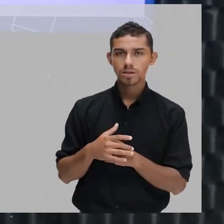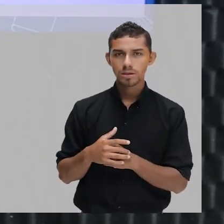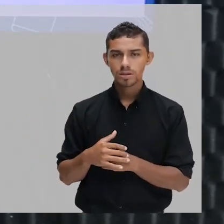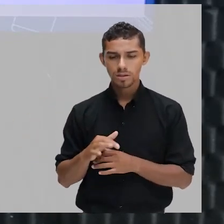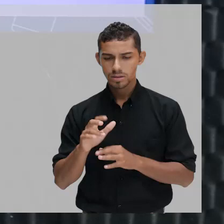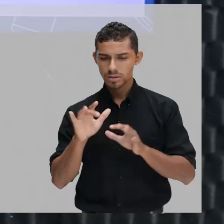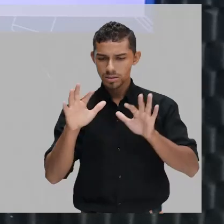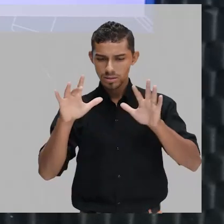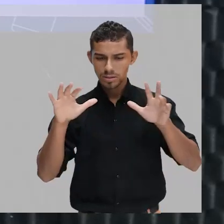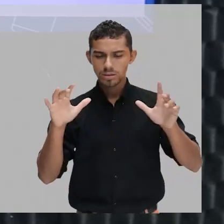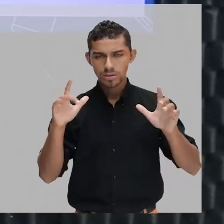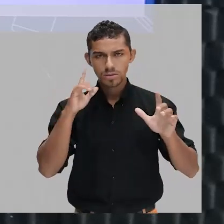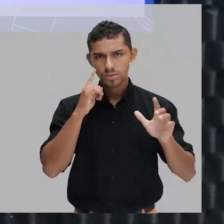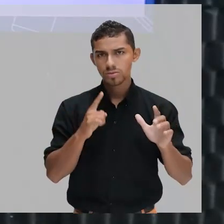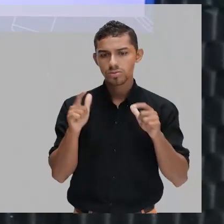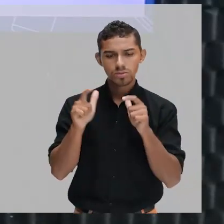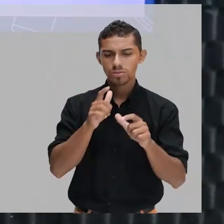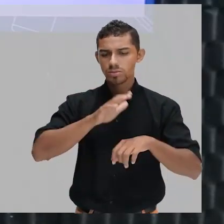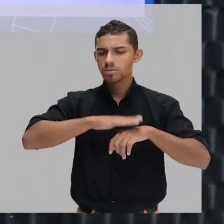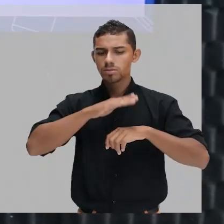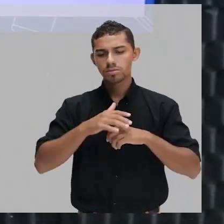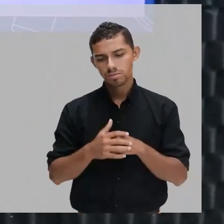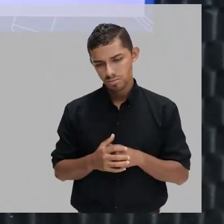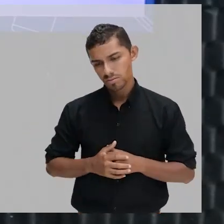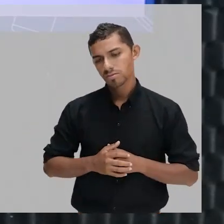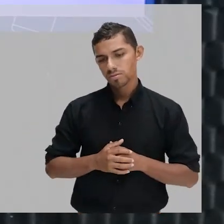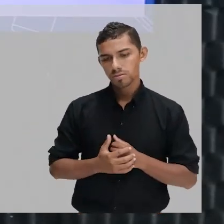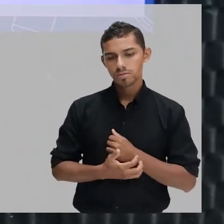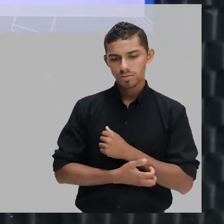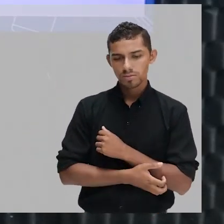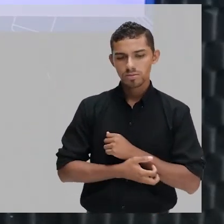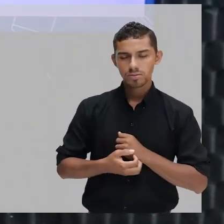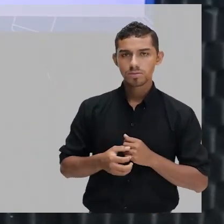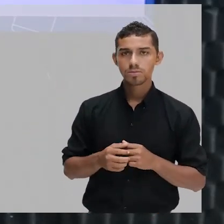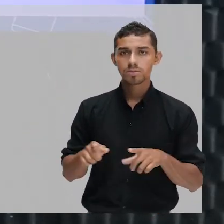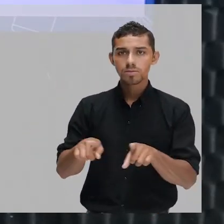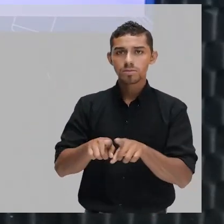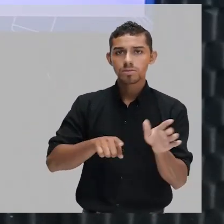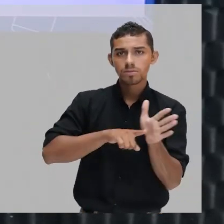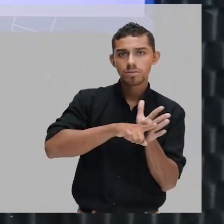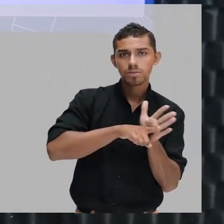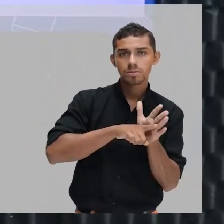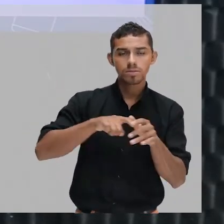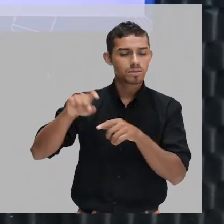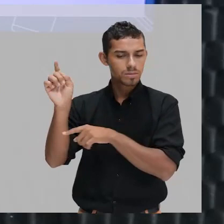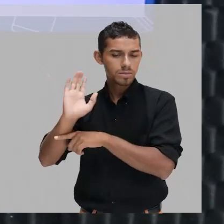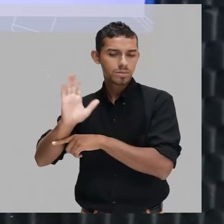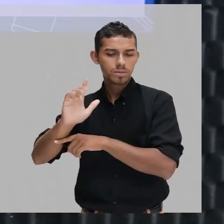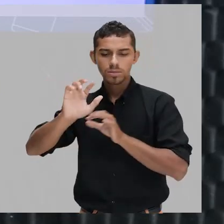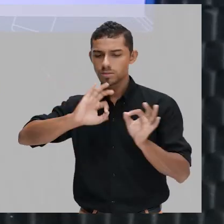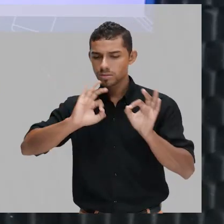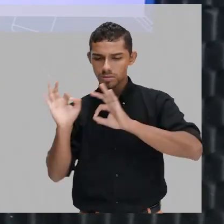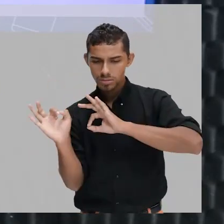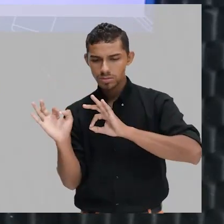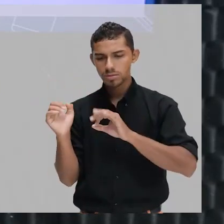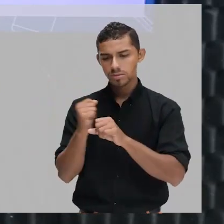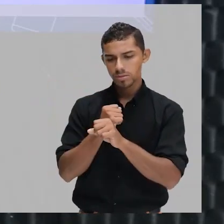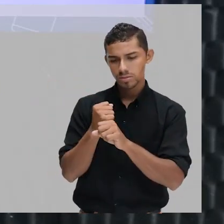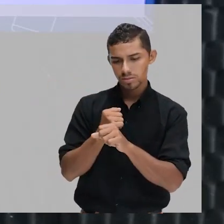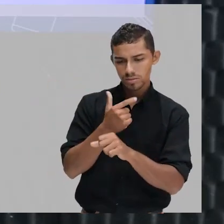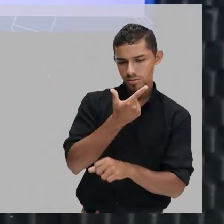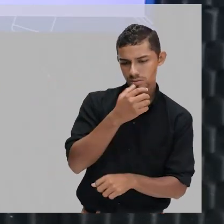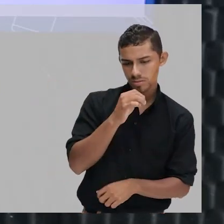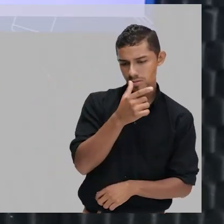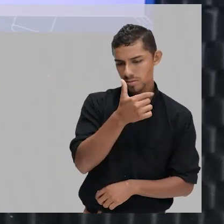das mãos, vai muito mais além do que isso. Pesquisa em vídeo e animação desde o ano 2001. Né? O teatro da